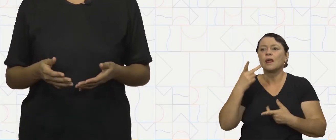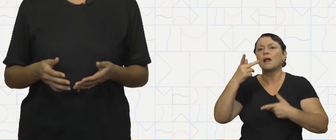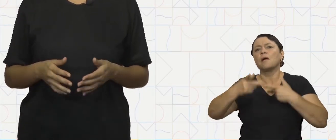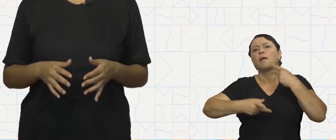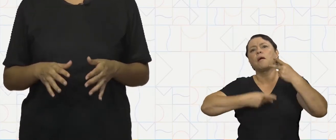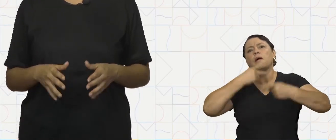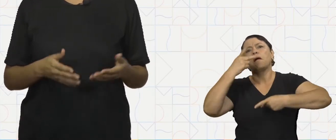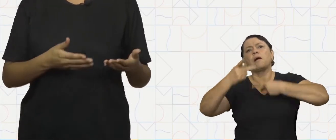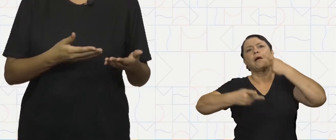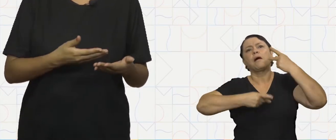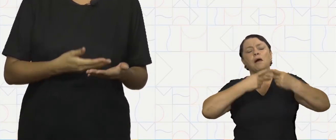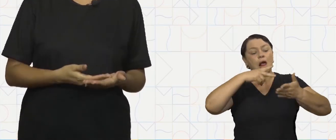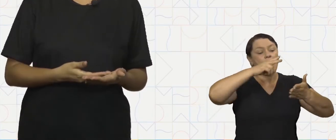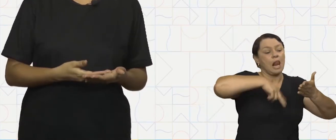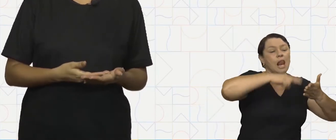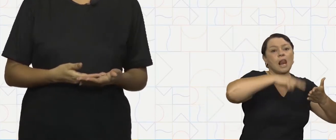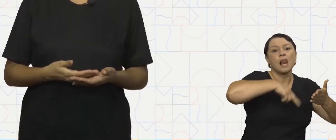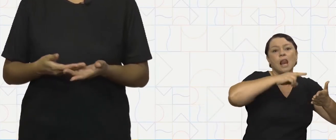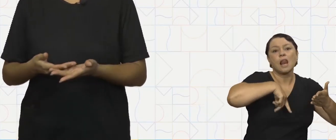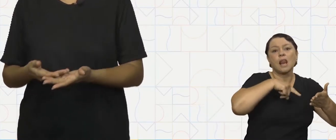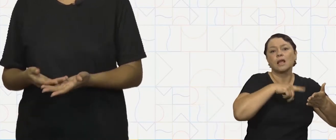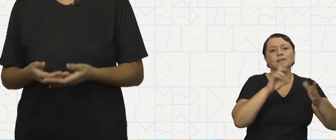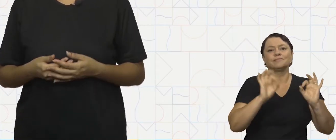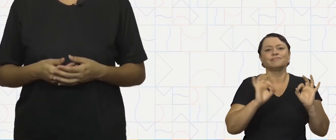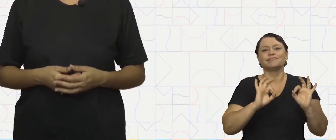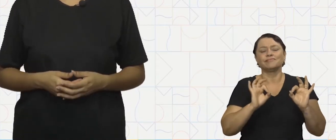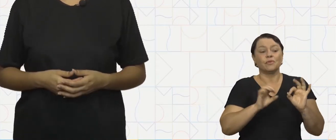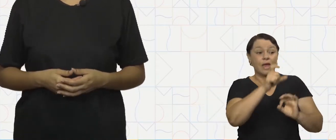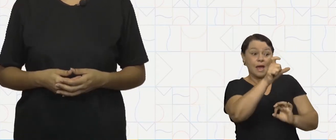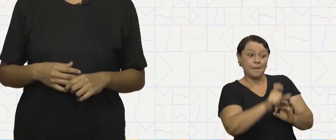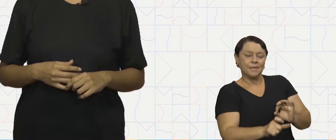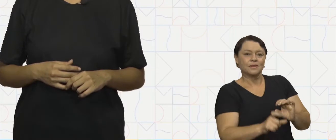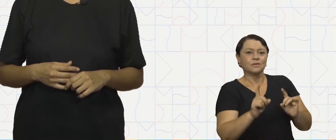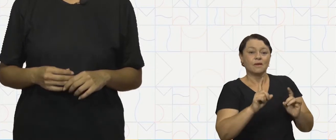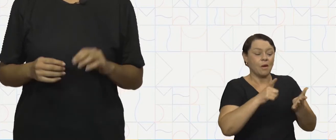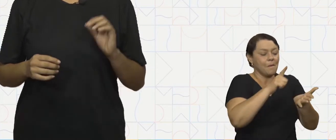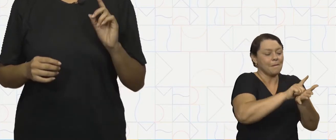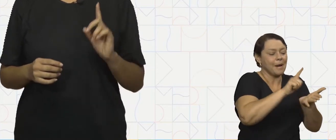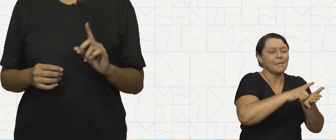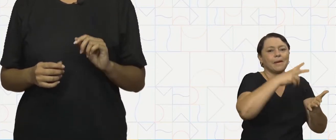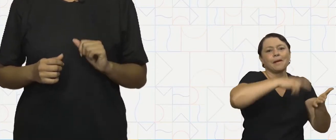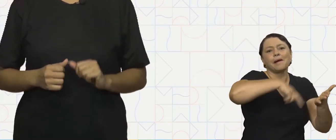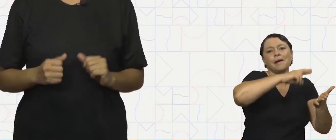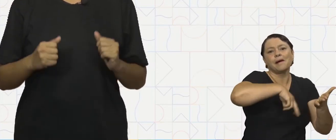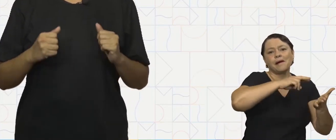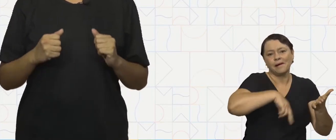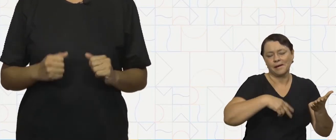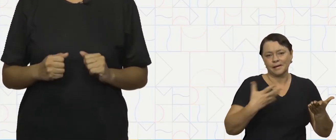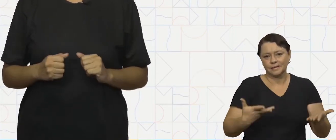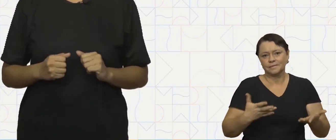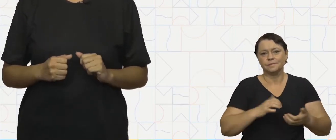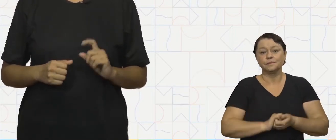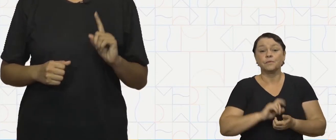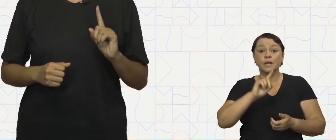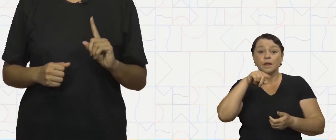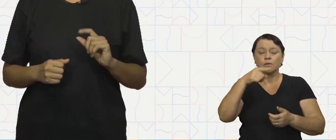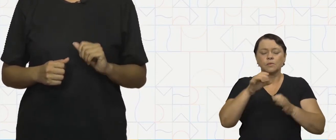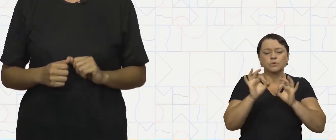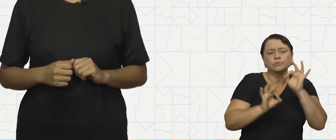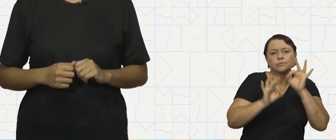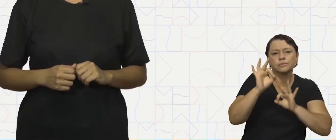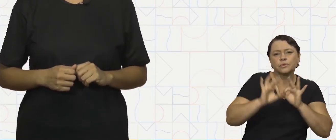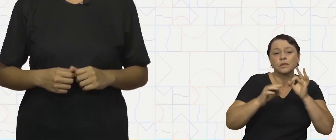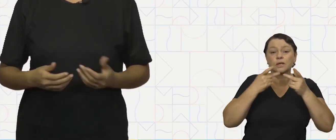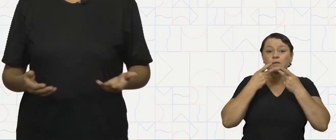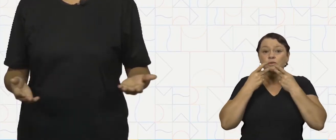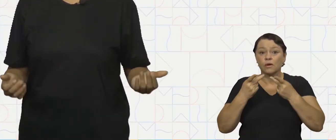está relatando acaba sendo o papel e não o outro que escuta. Bom, Depois que a fala está preparada, o